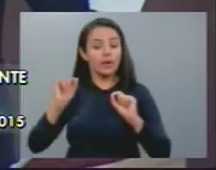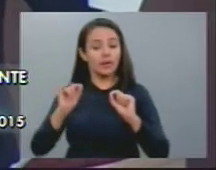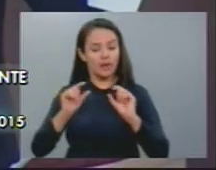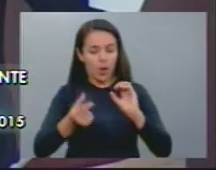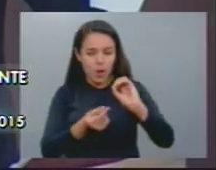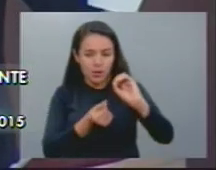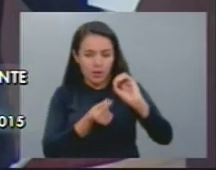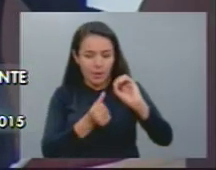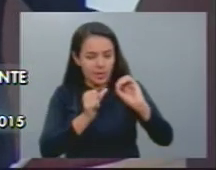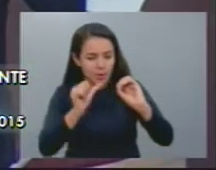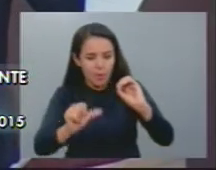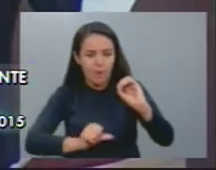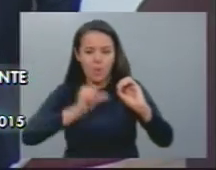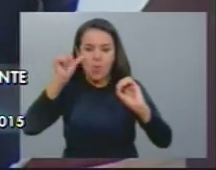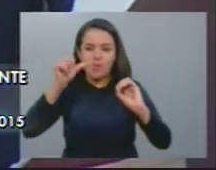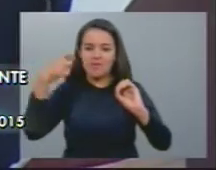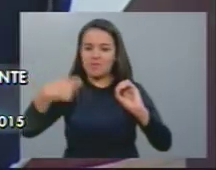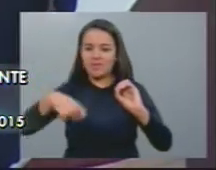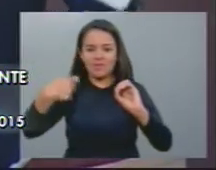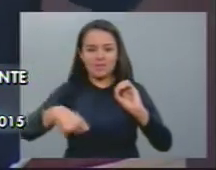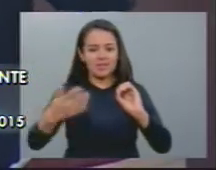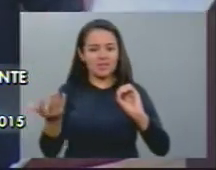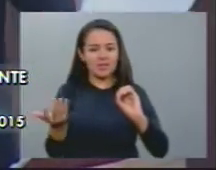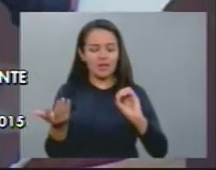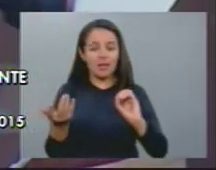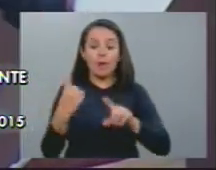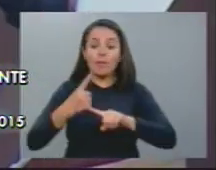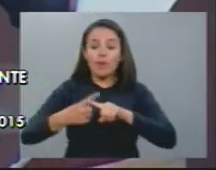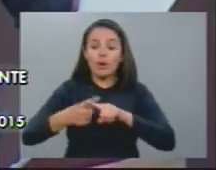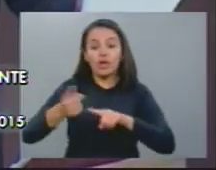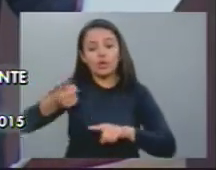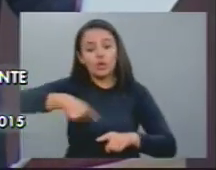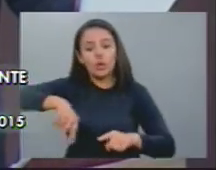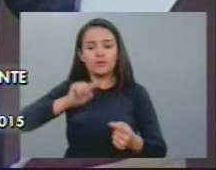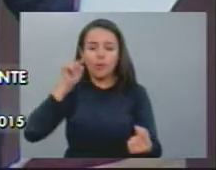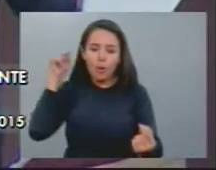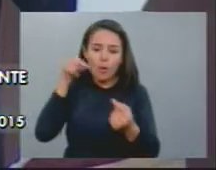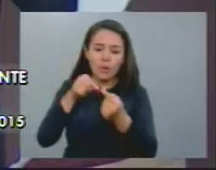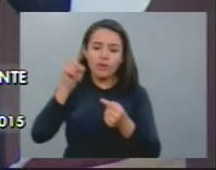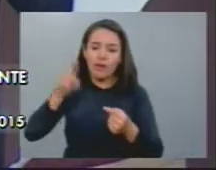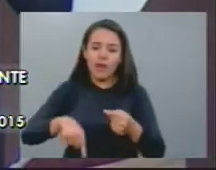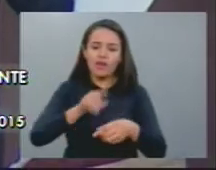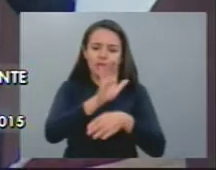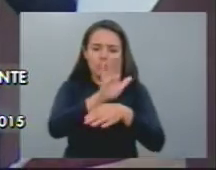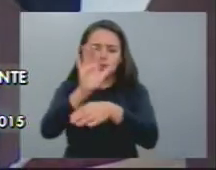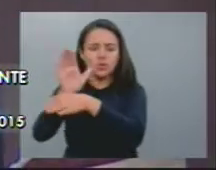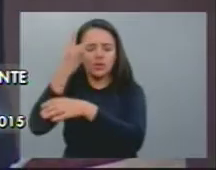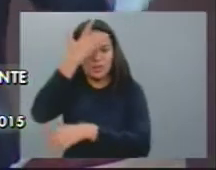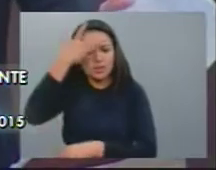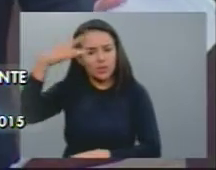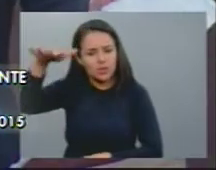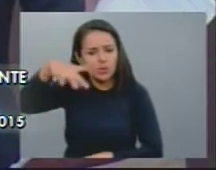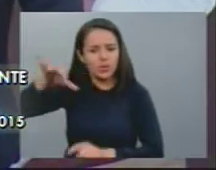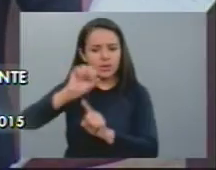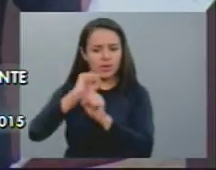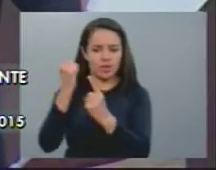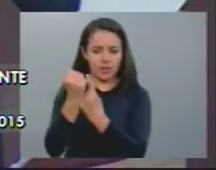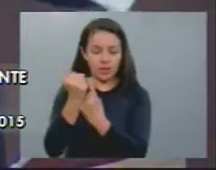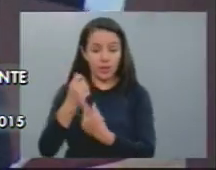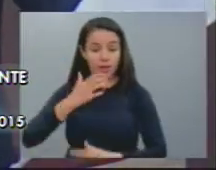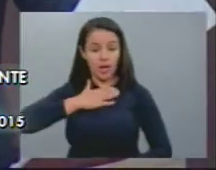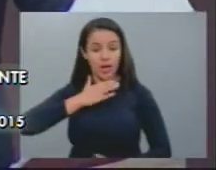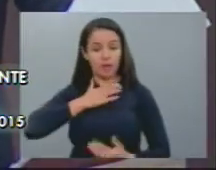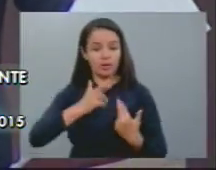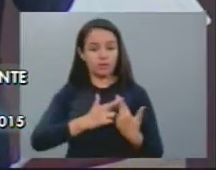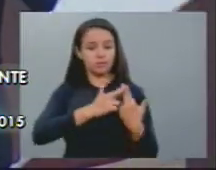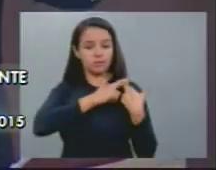estamos cumprindo a nossa função como deputado. E a função para a qual eu fui colocado aqui foi, entre outras coisas, fiscalizar o orçamento e